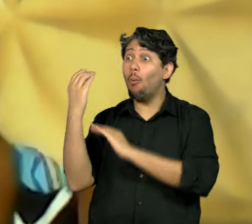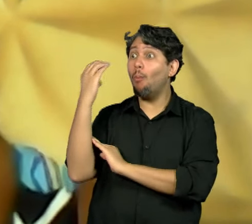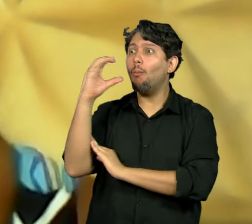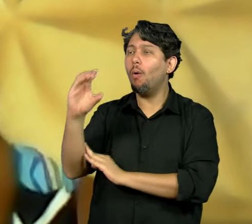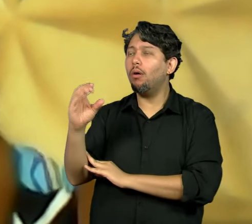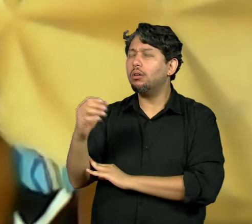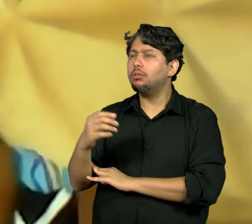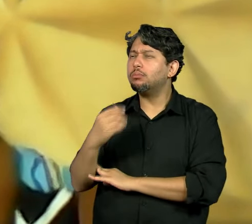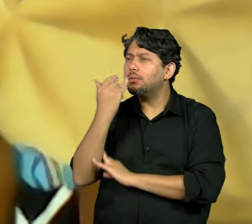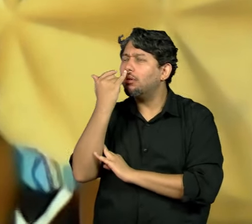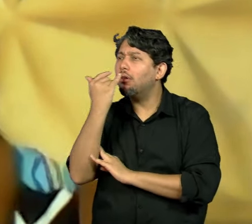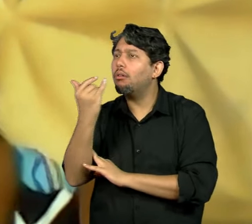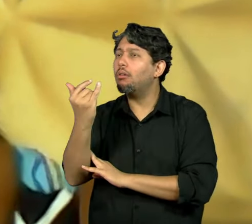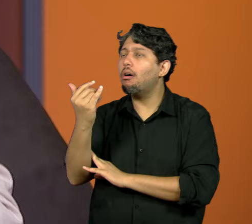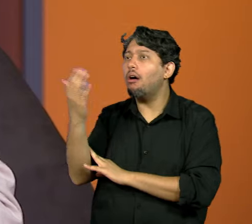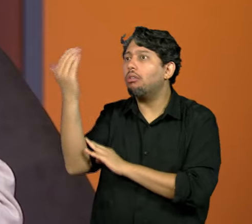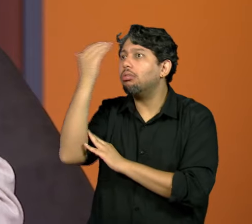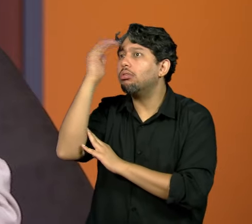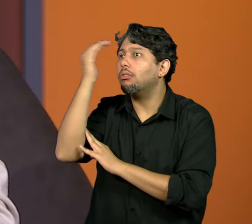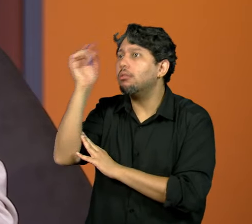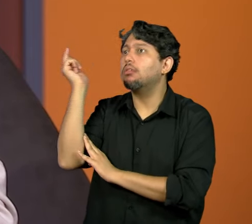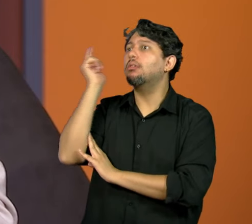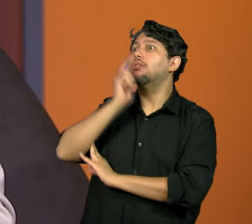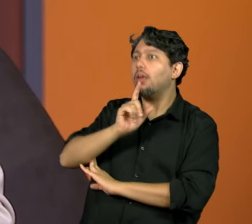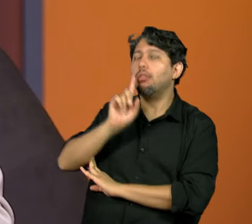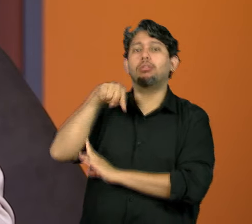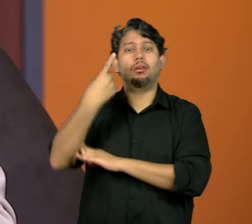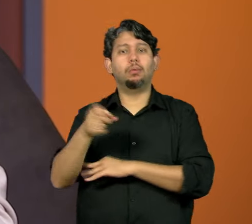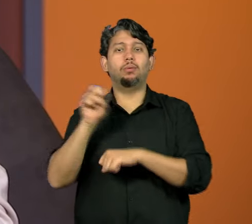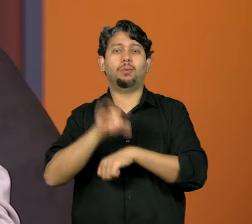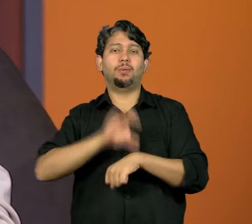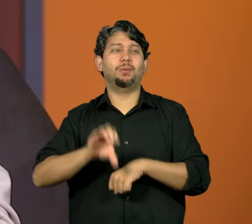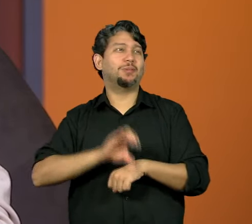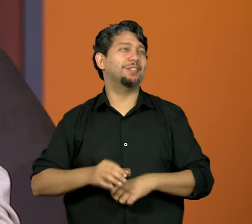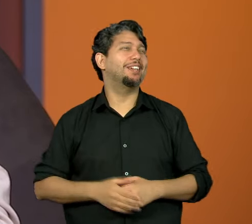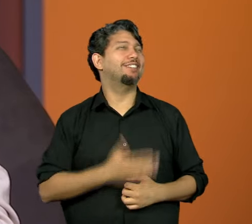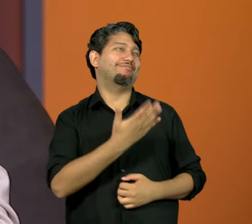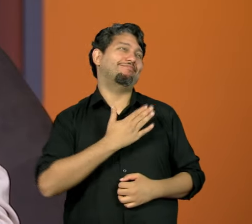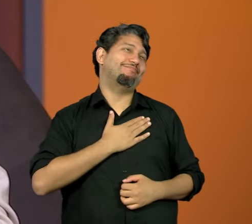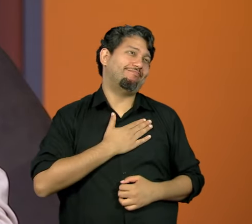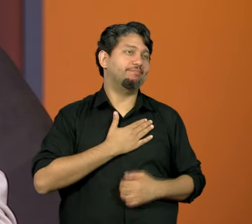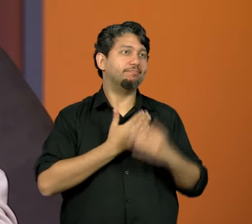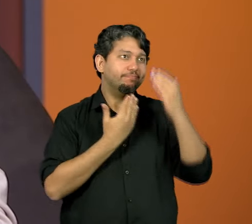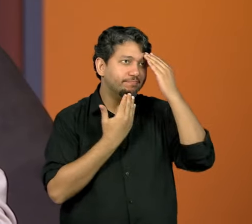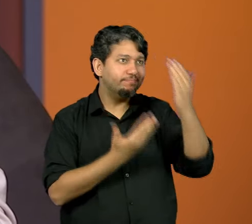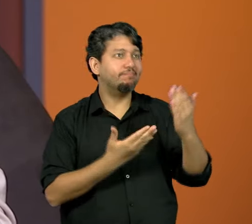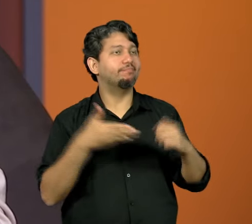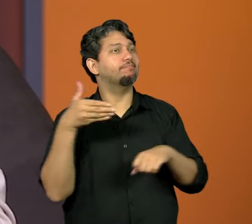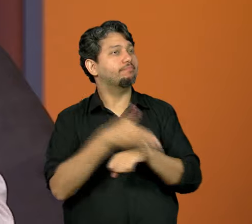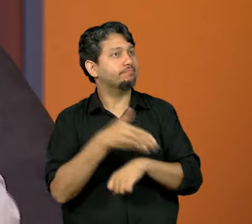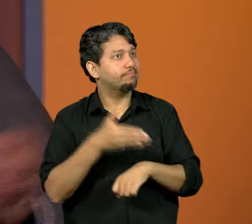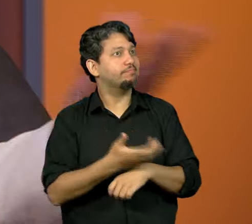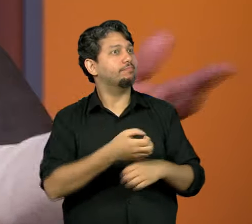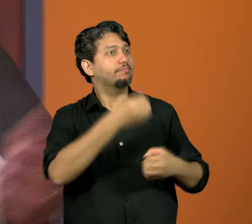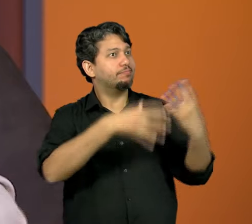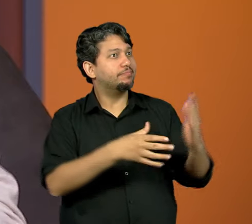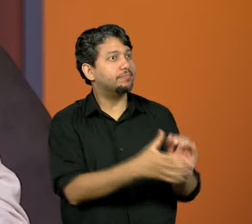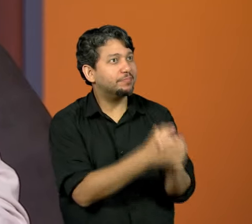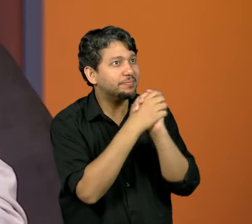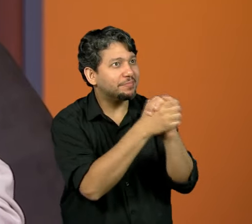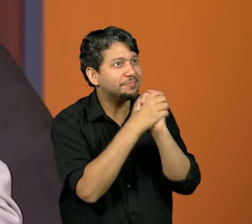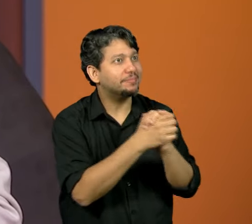de consciência do meu público. Luísa, então eu quero agradecer demais a sua participação, a sua presença, te cumprimentar